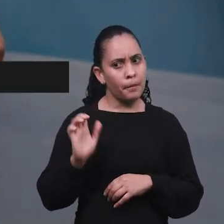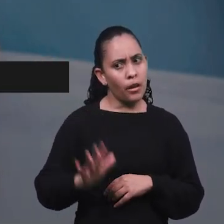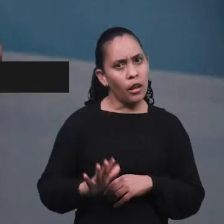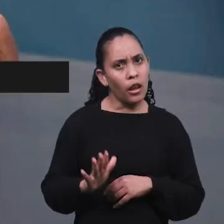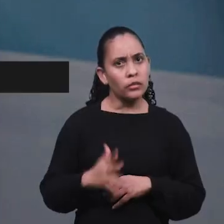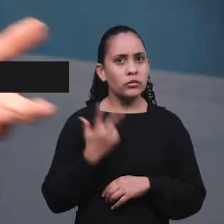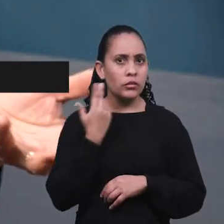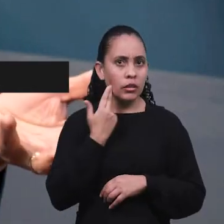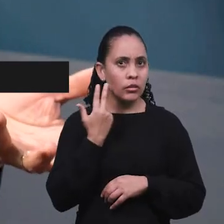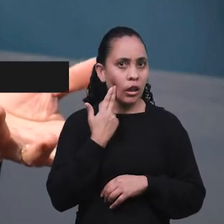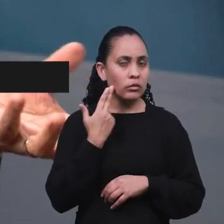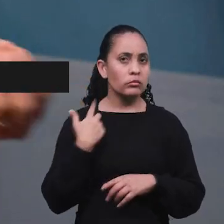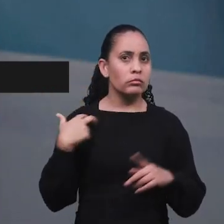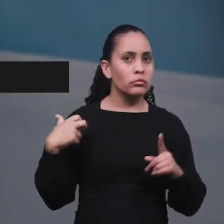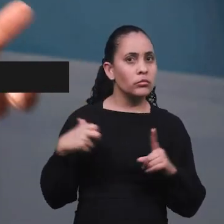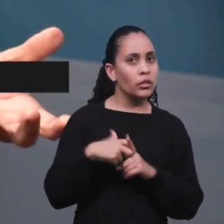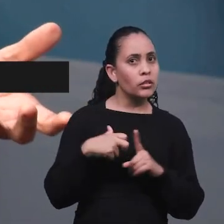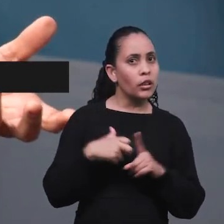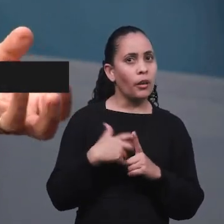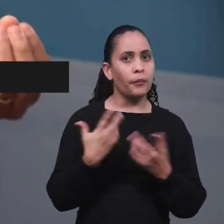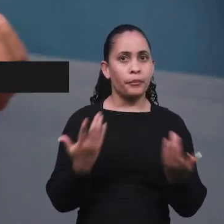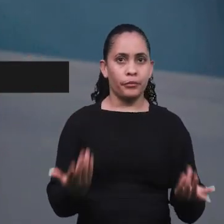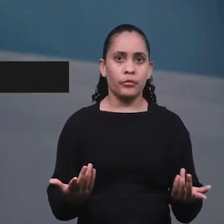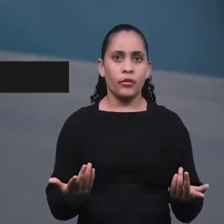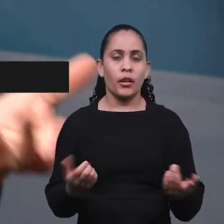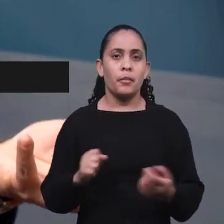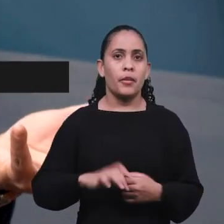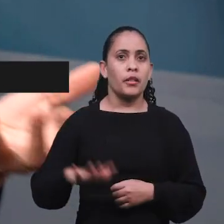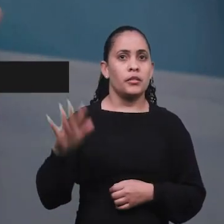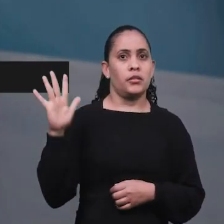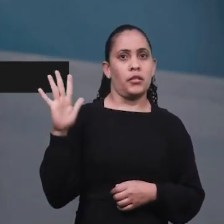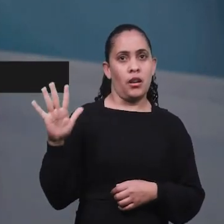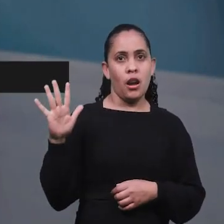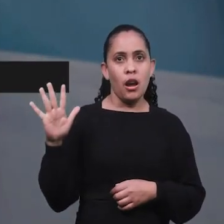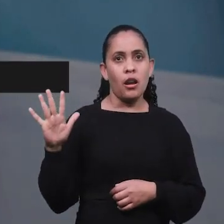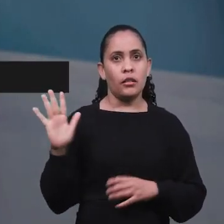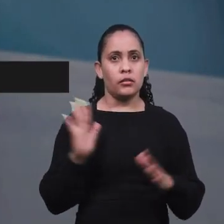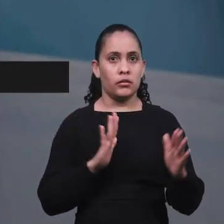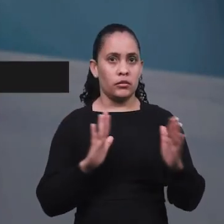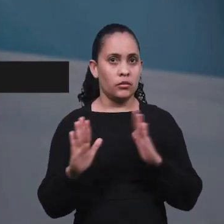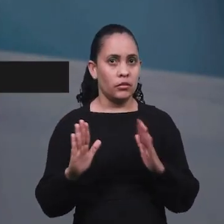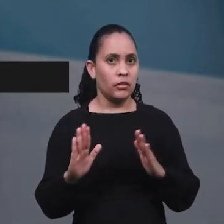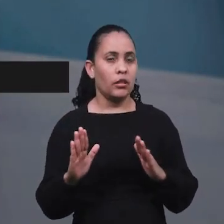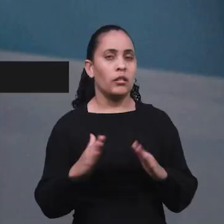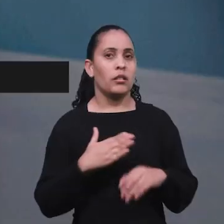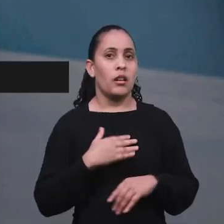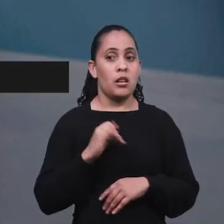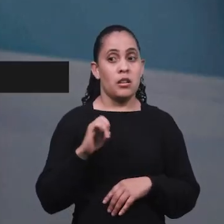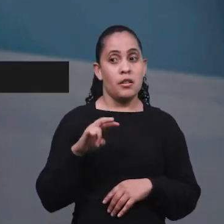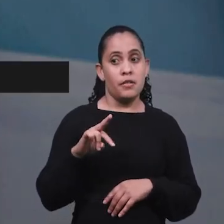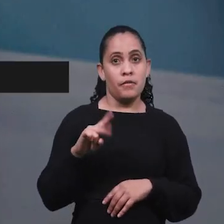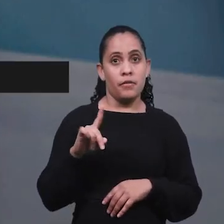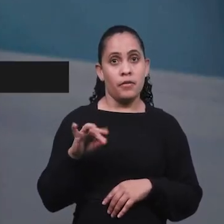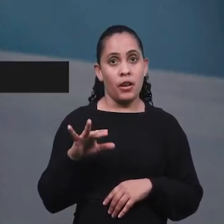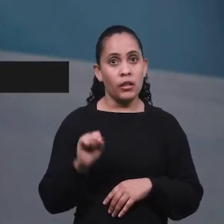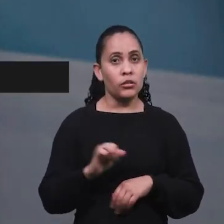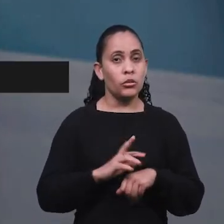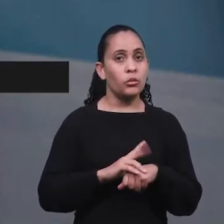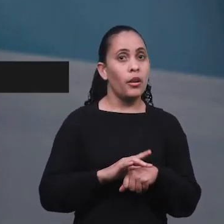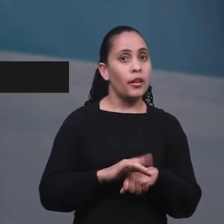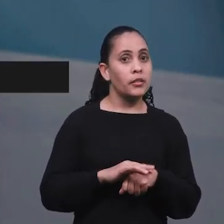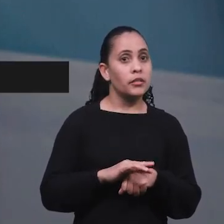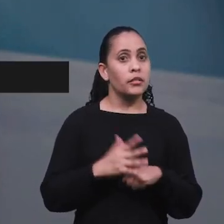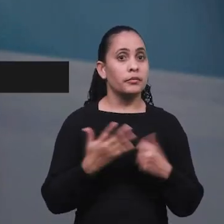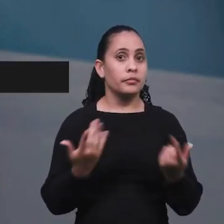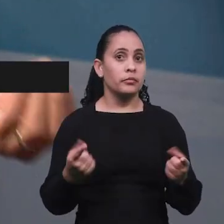das mais baratas, morte natural, morte acidental. Coberturas que são mais caras, a diária de capacidade temporária, a invalidez, diagnóstico